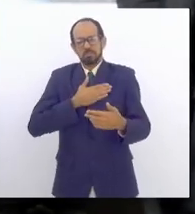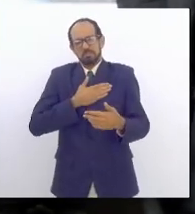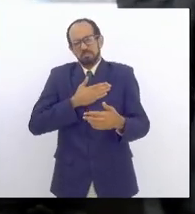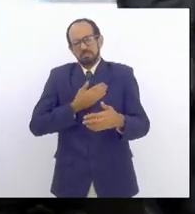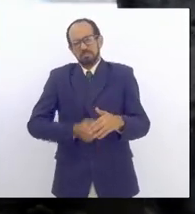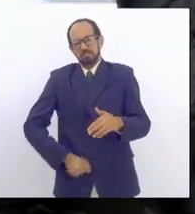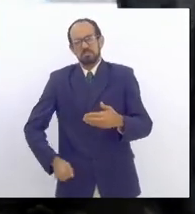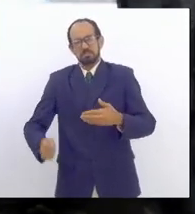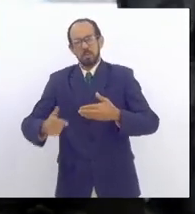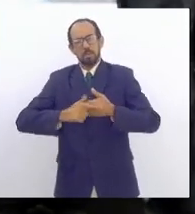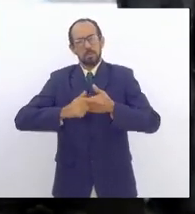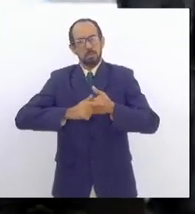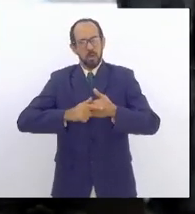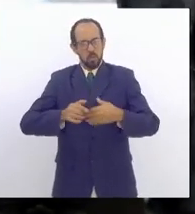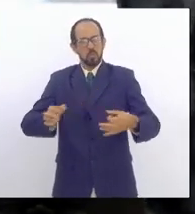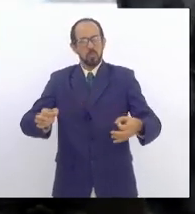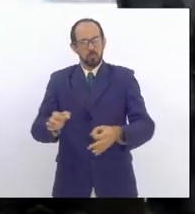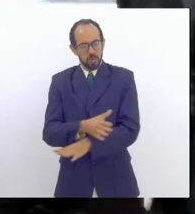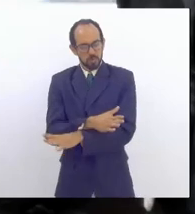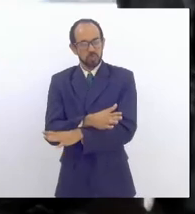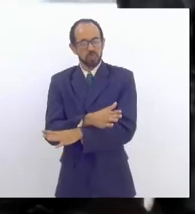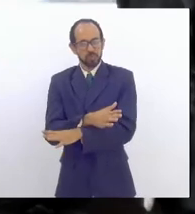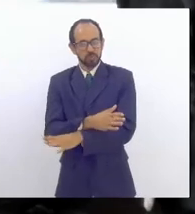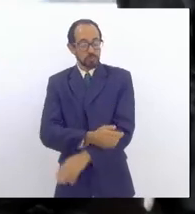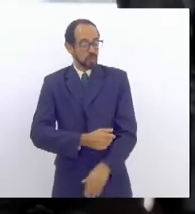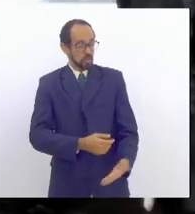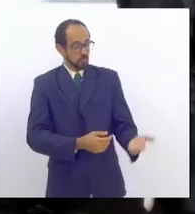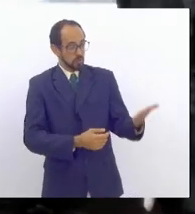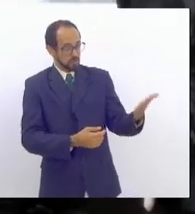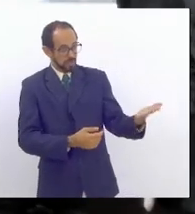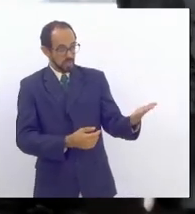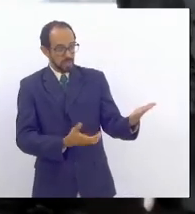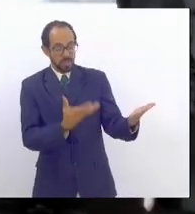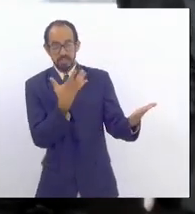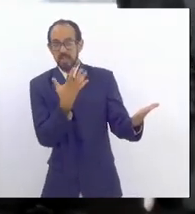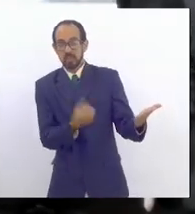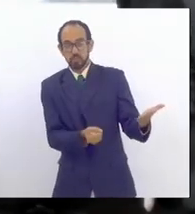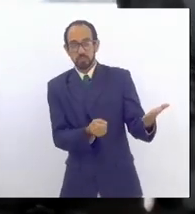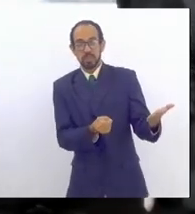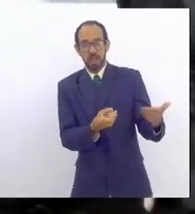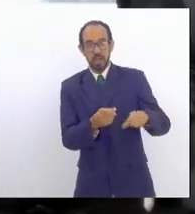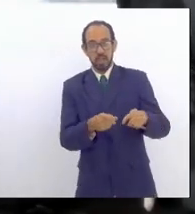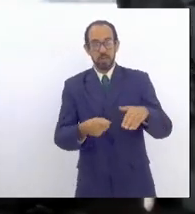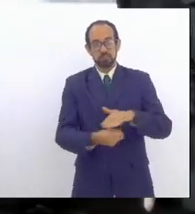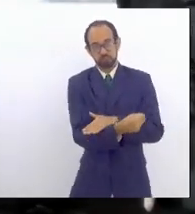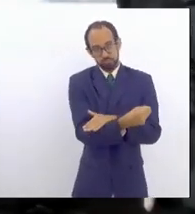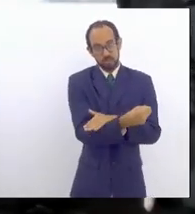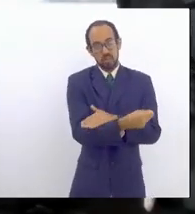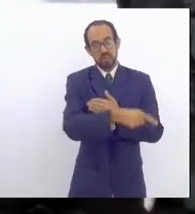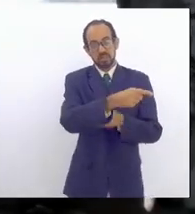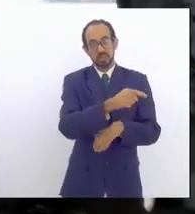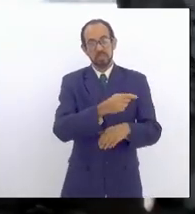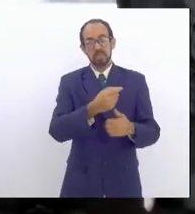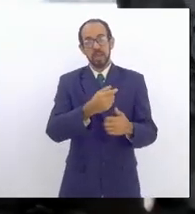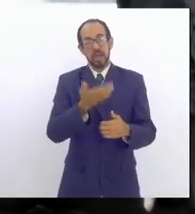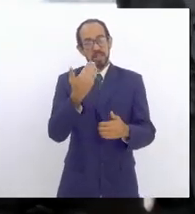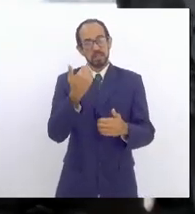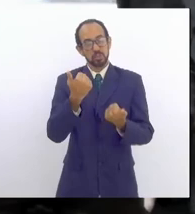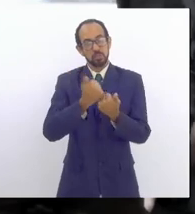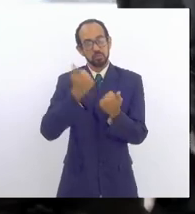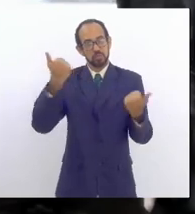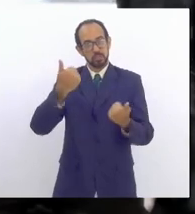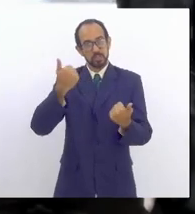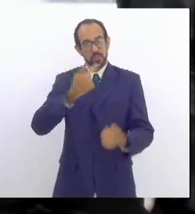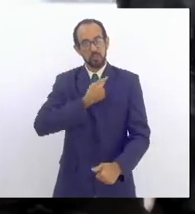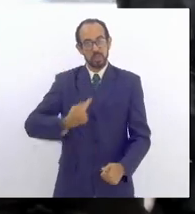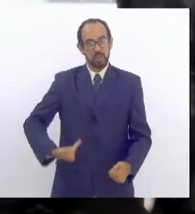um Estado muito melhor do que pegou há 4 anos, quando assumiu como vice-governador. E o futuro da presidente da Alerj,